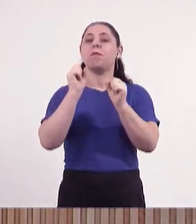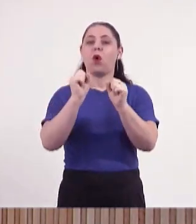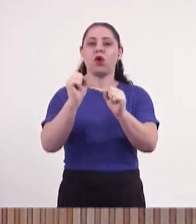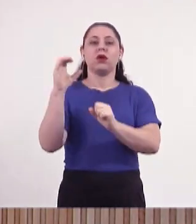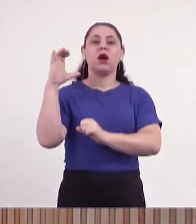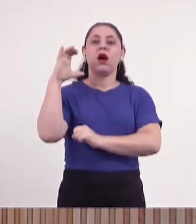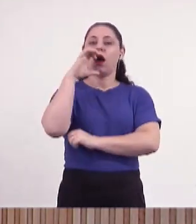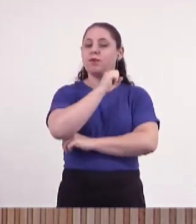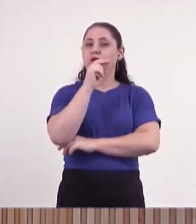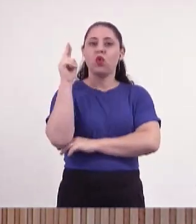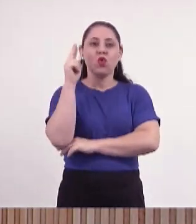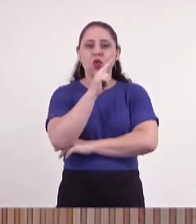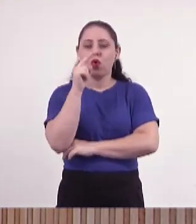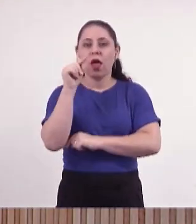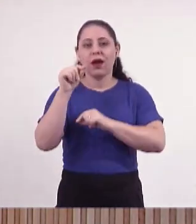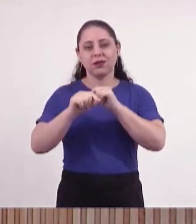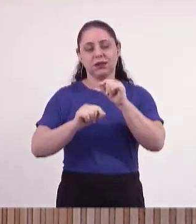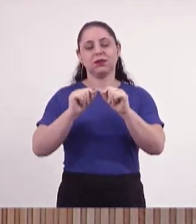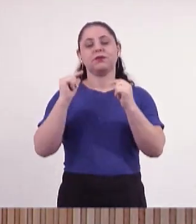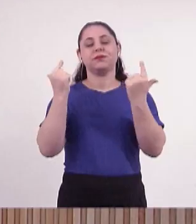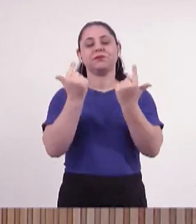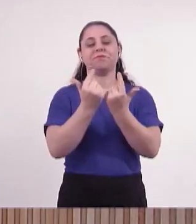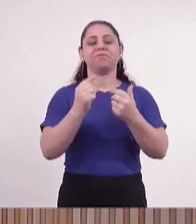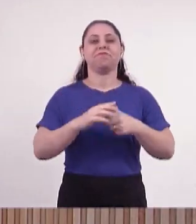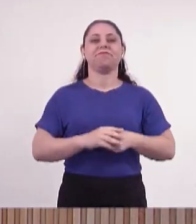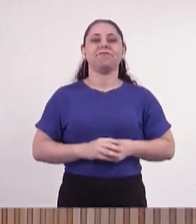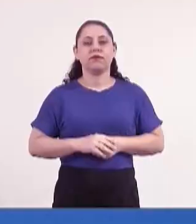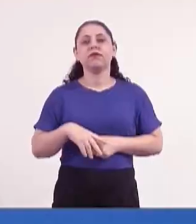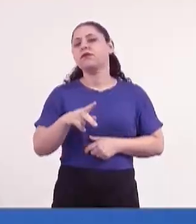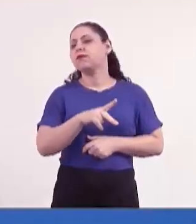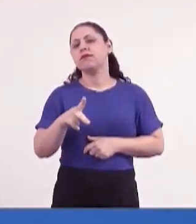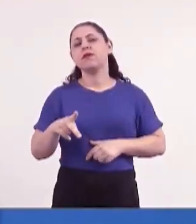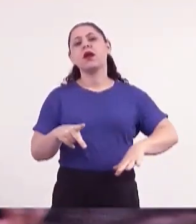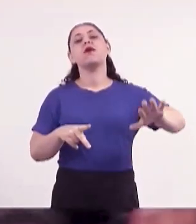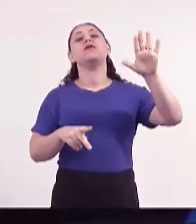possa tramitar de maneira mais célere aqui na Lemes.